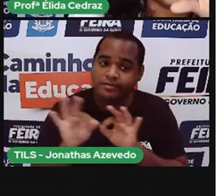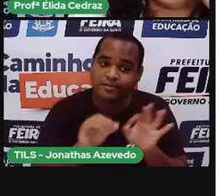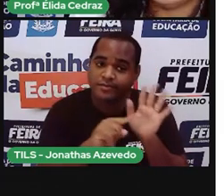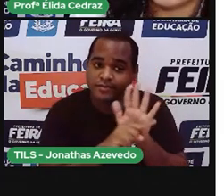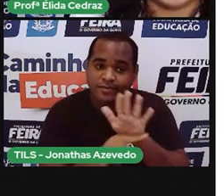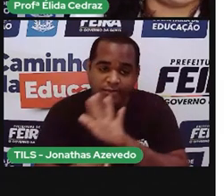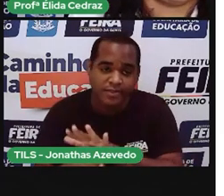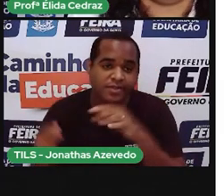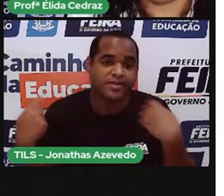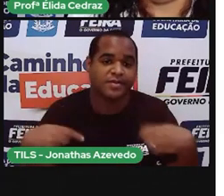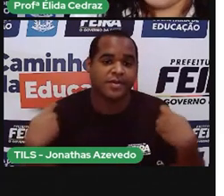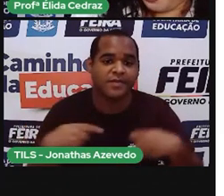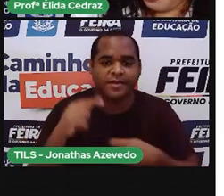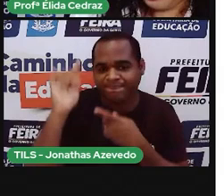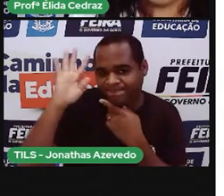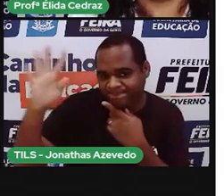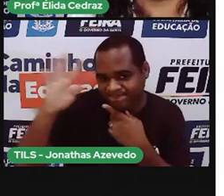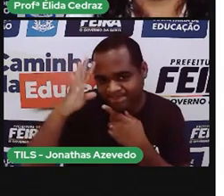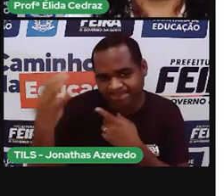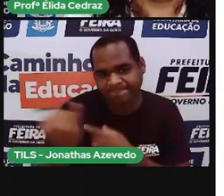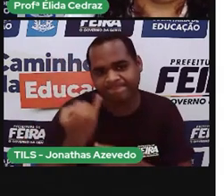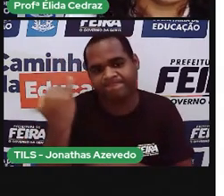família. Até nisso a gente tem que pensar.